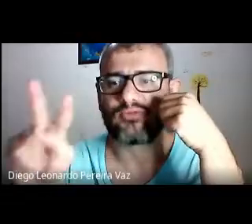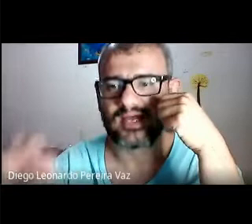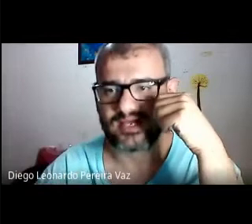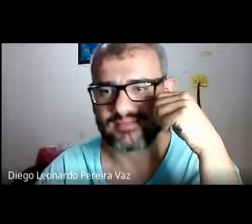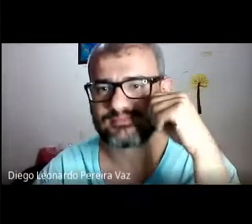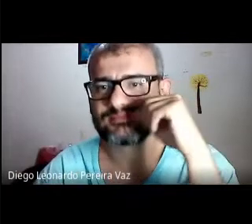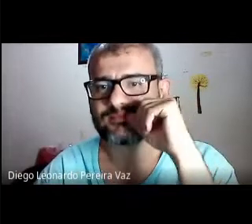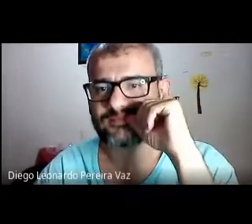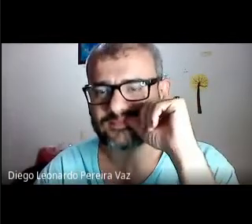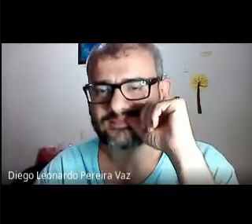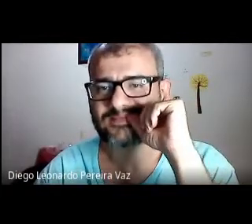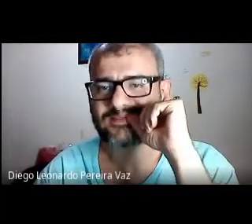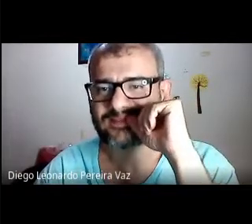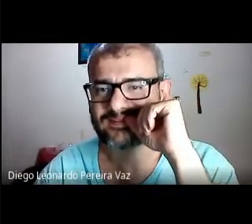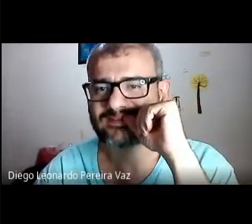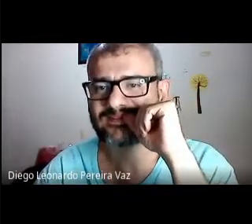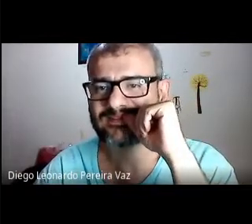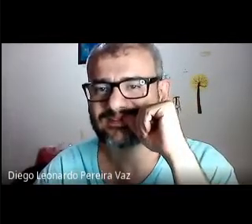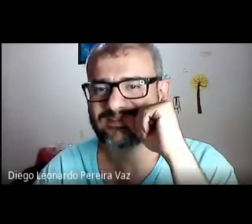Tá, professor.